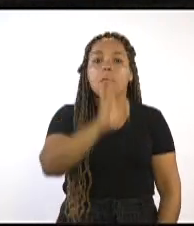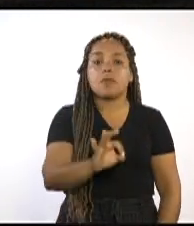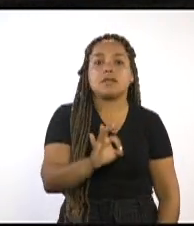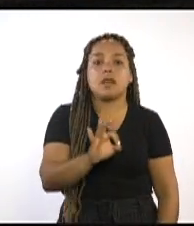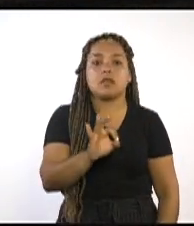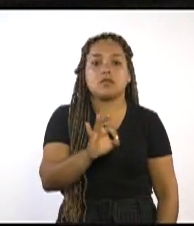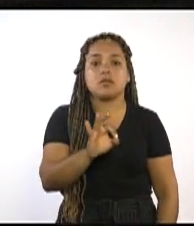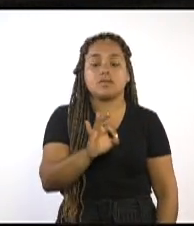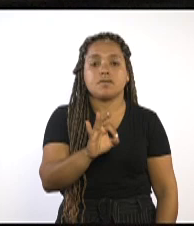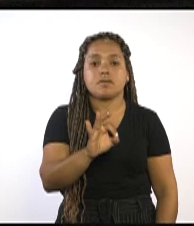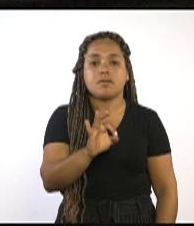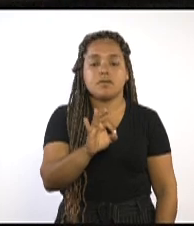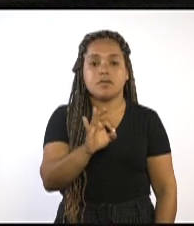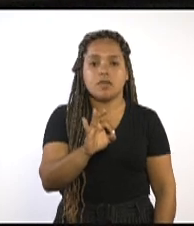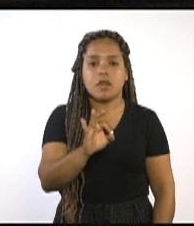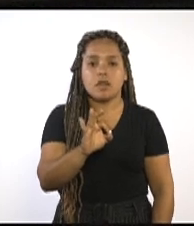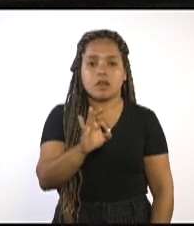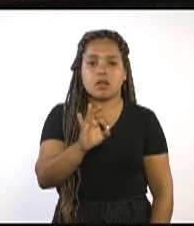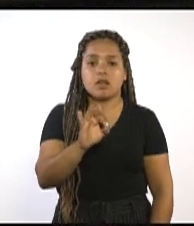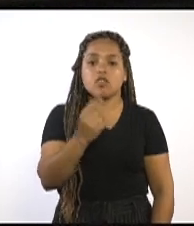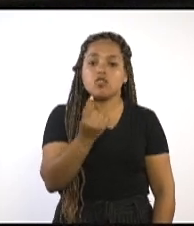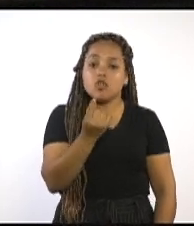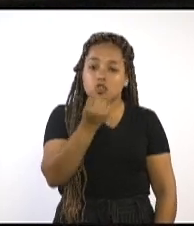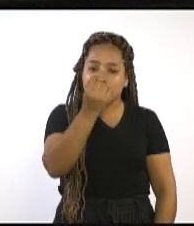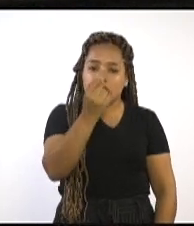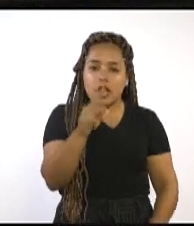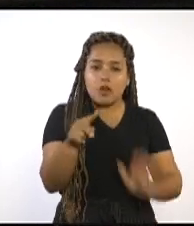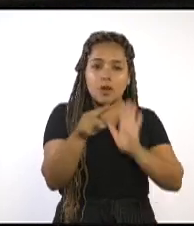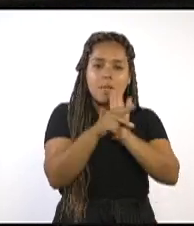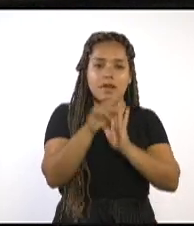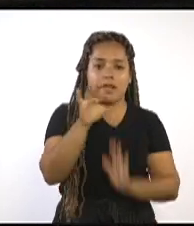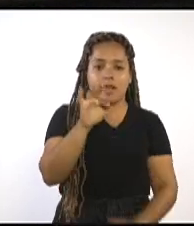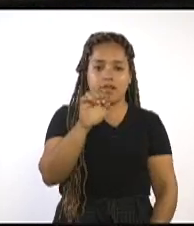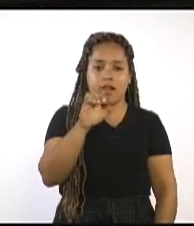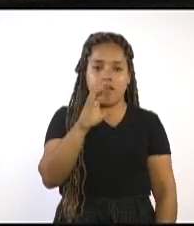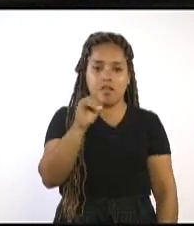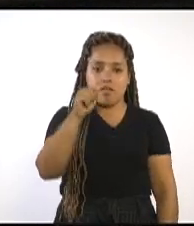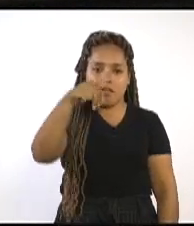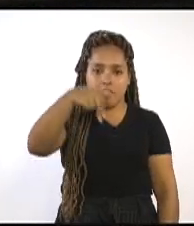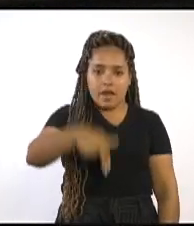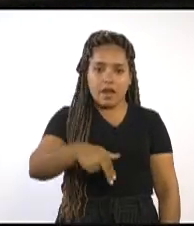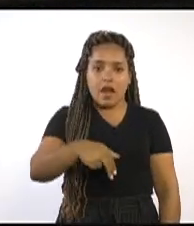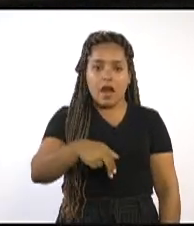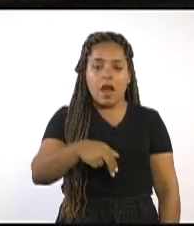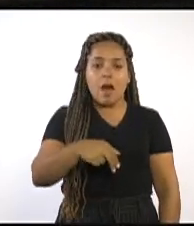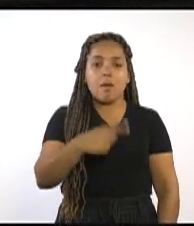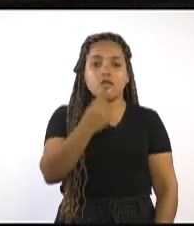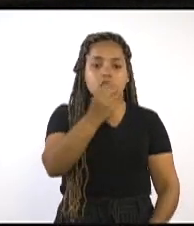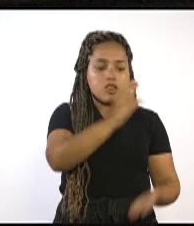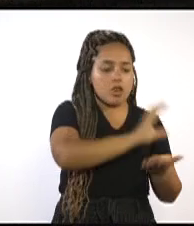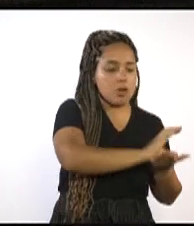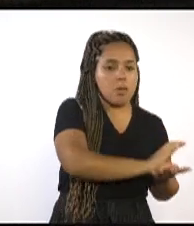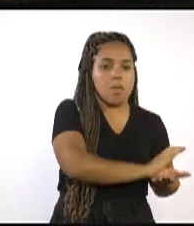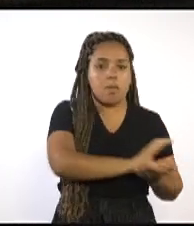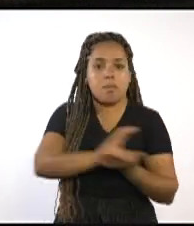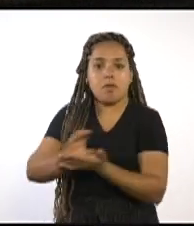50% do saldo do FECAM para ir para a conta